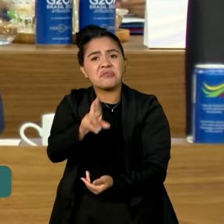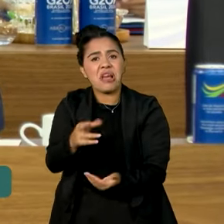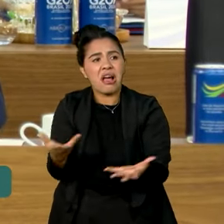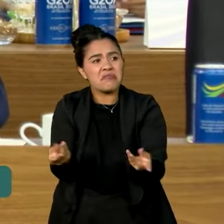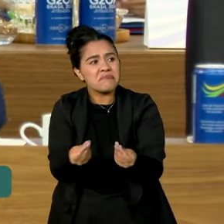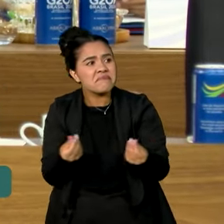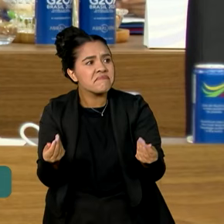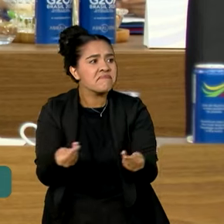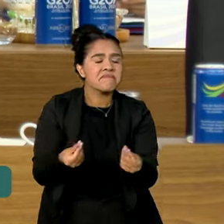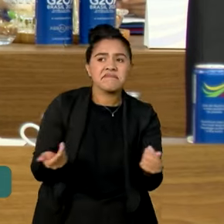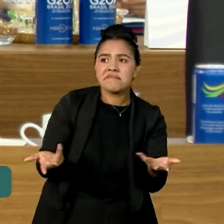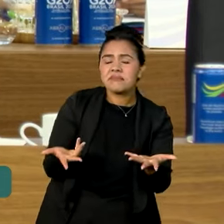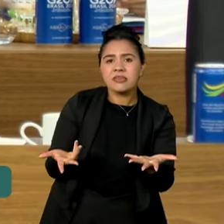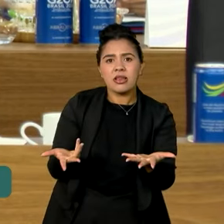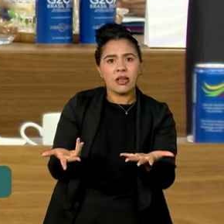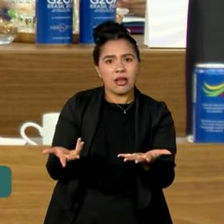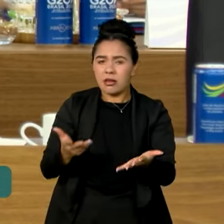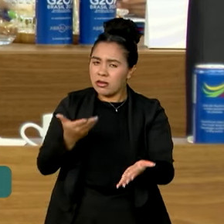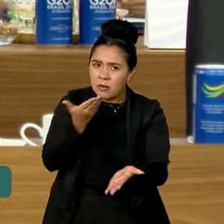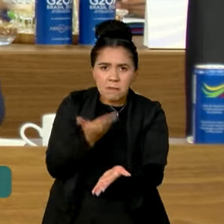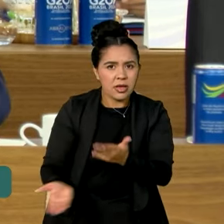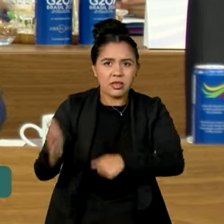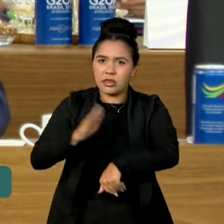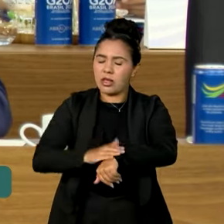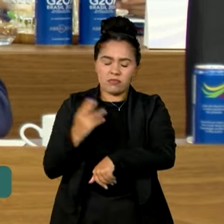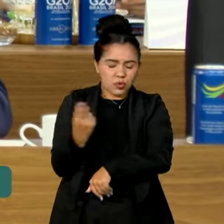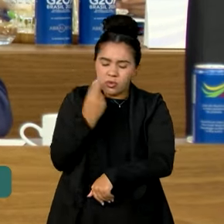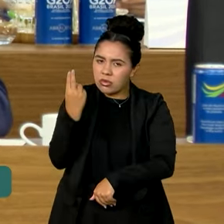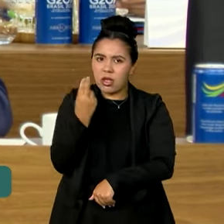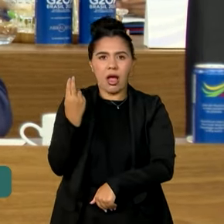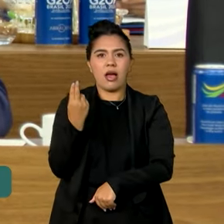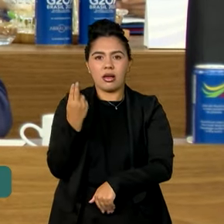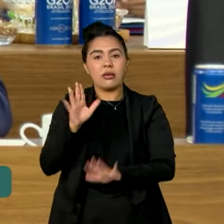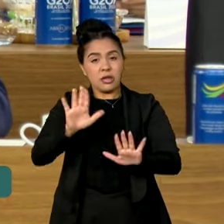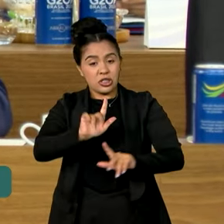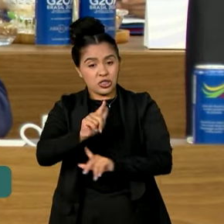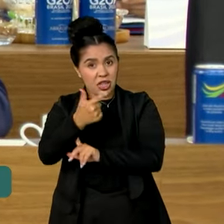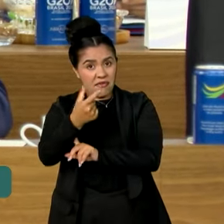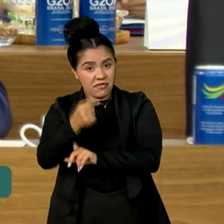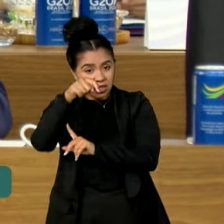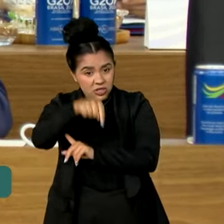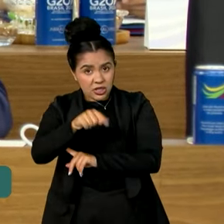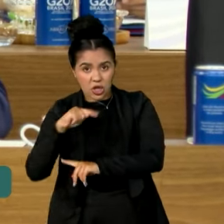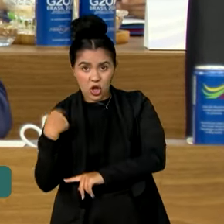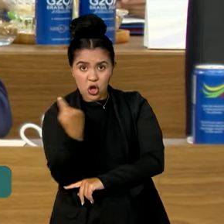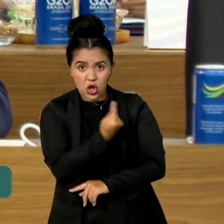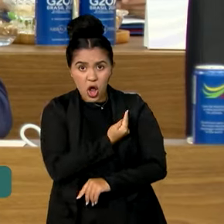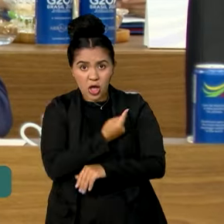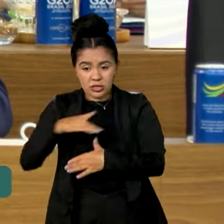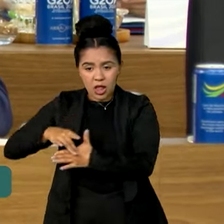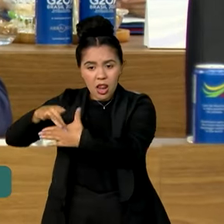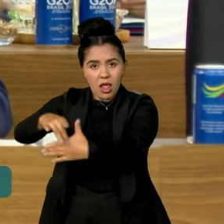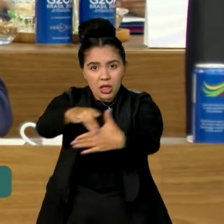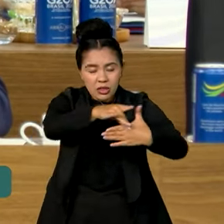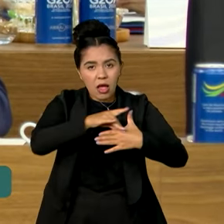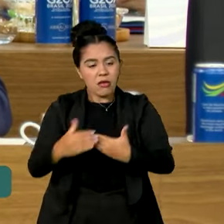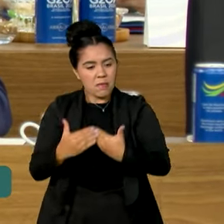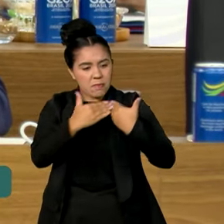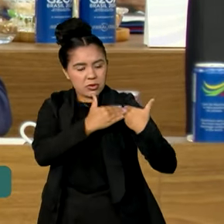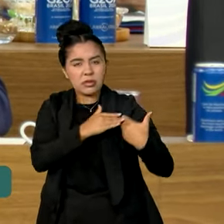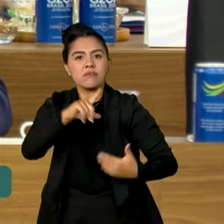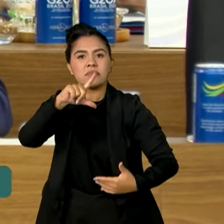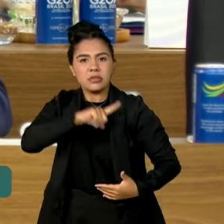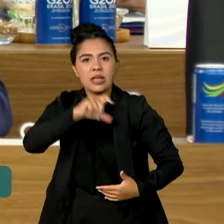necessário. Não há mais tempo a perder. O G20 é responsável por 80% das emissões de gases de